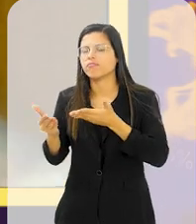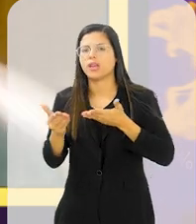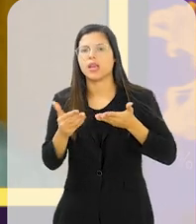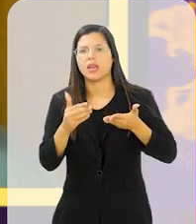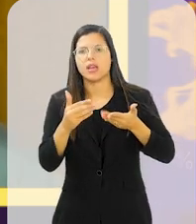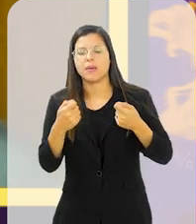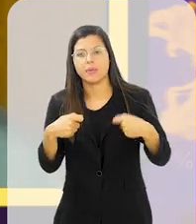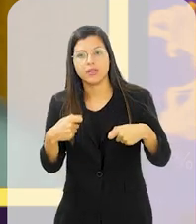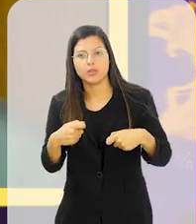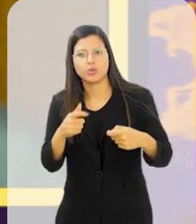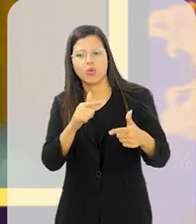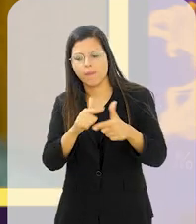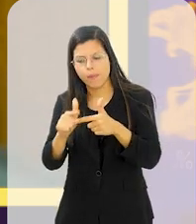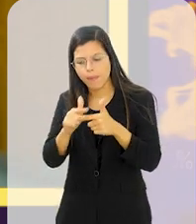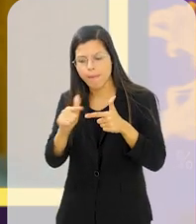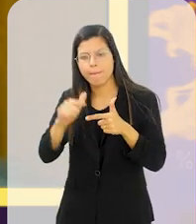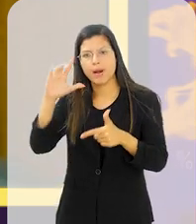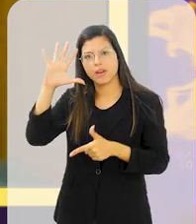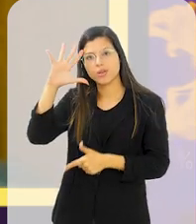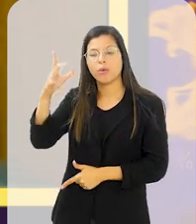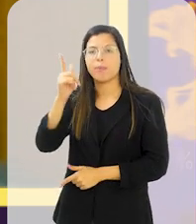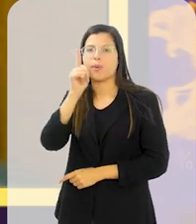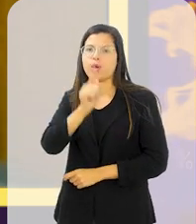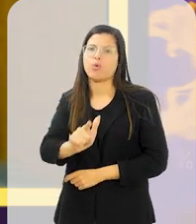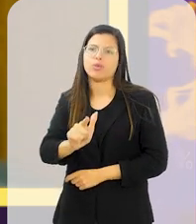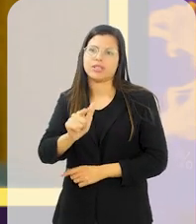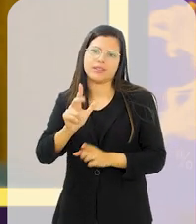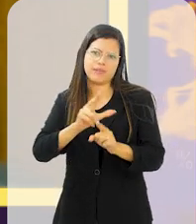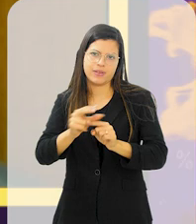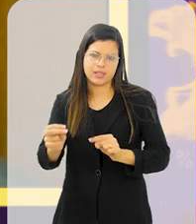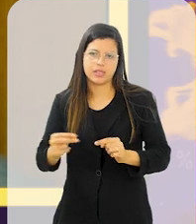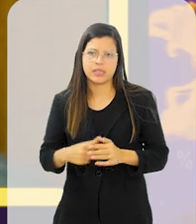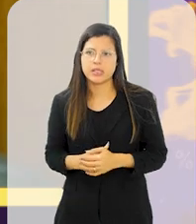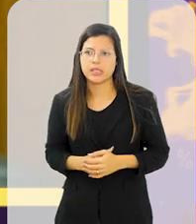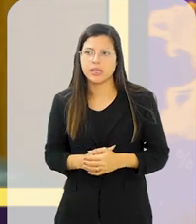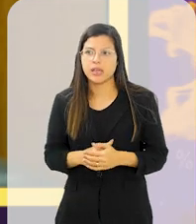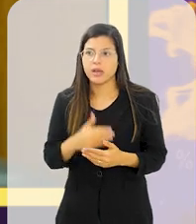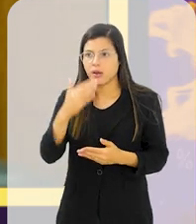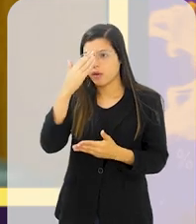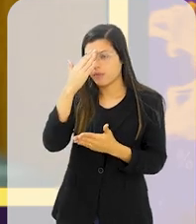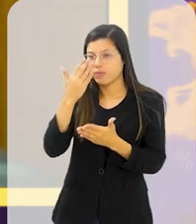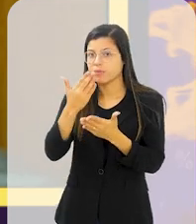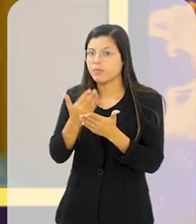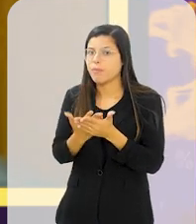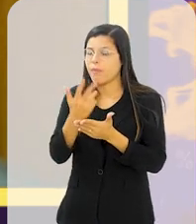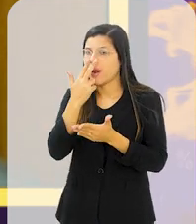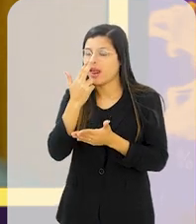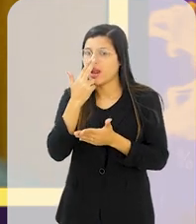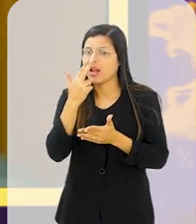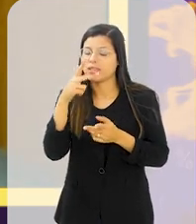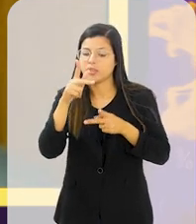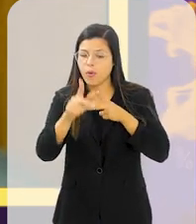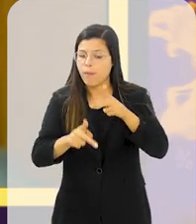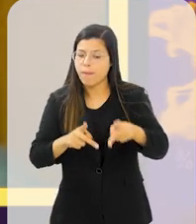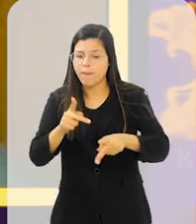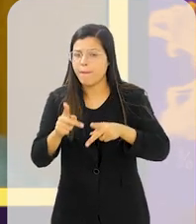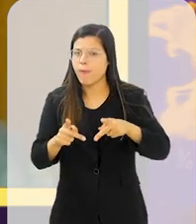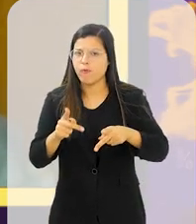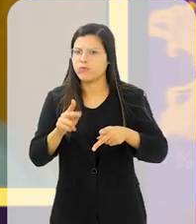precisos ultrapassar para chegar até aquela conquista, aquele caneco. Então, eu acho a comparação ela é injusta,